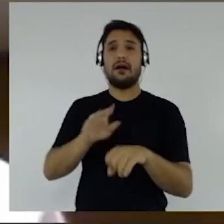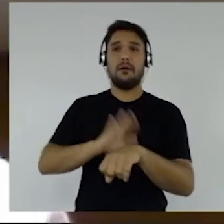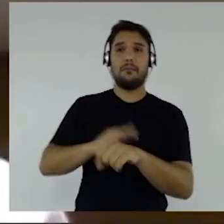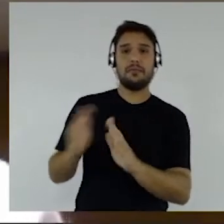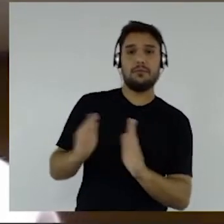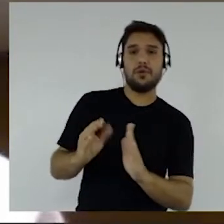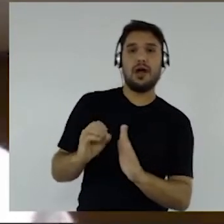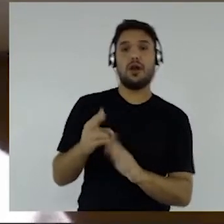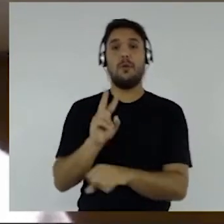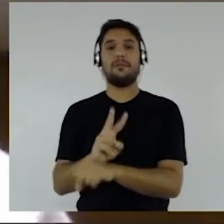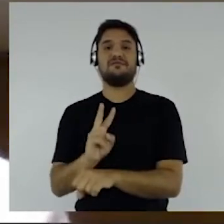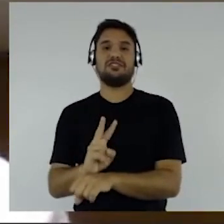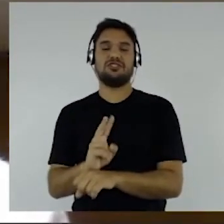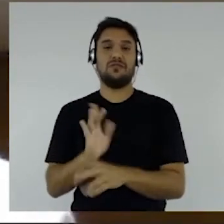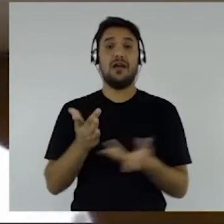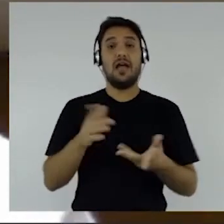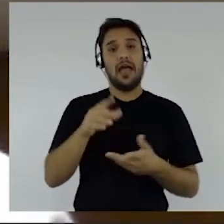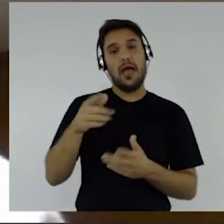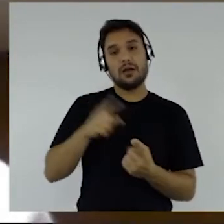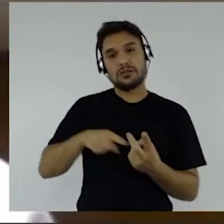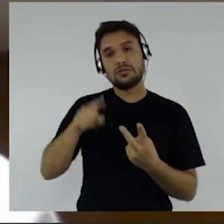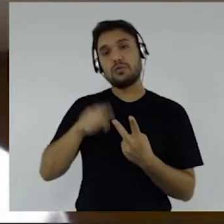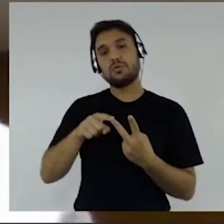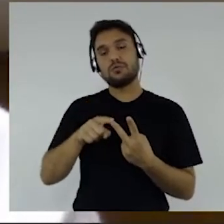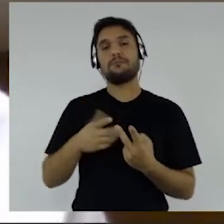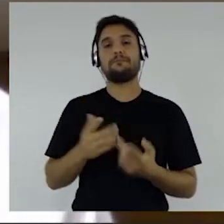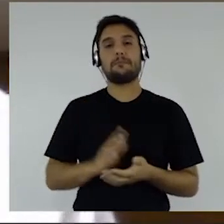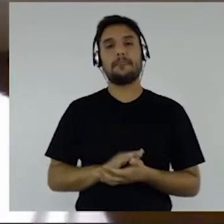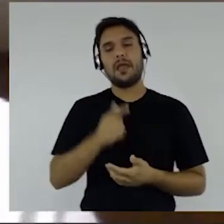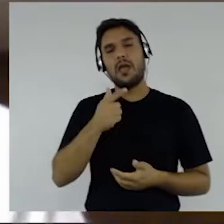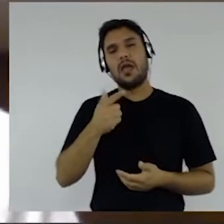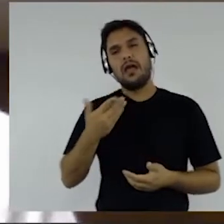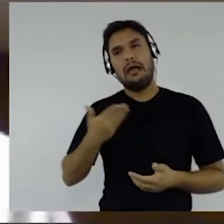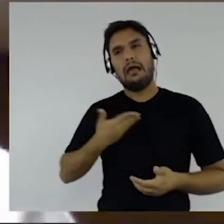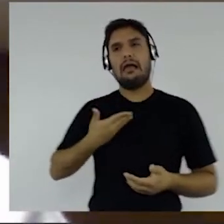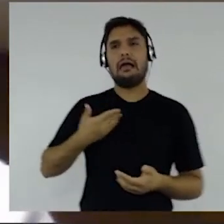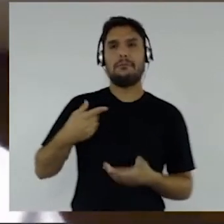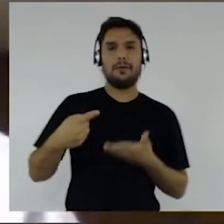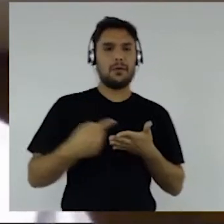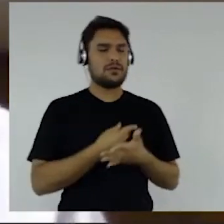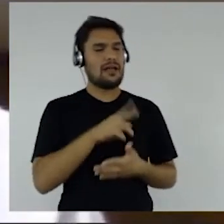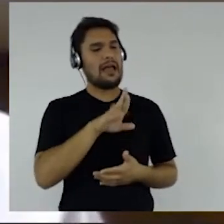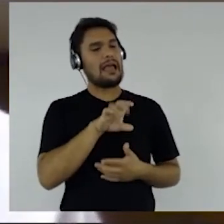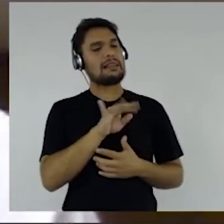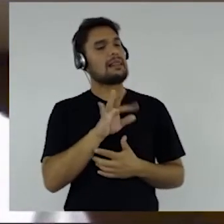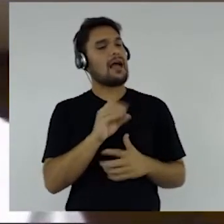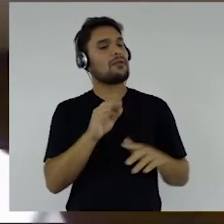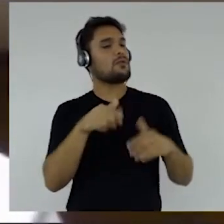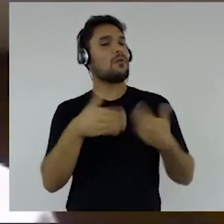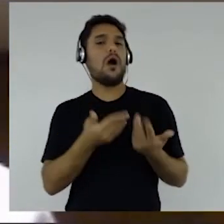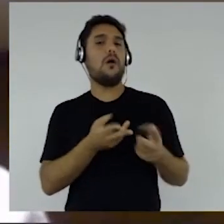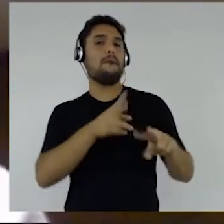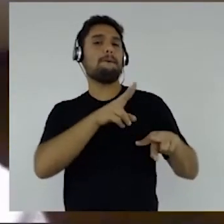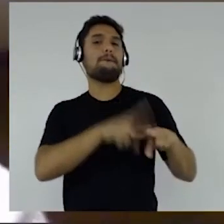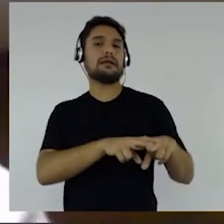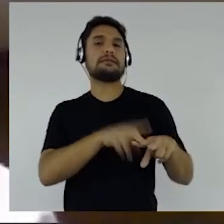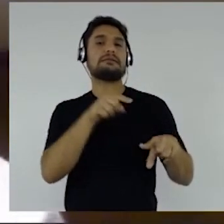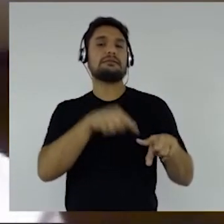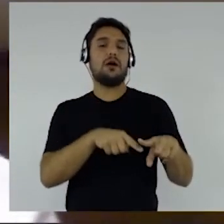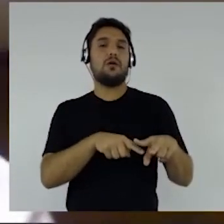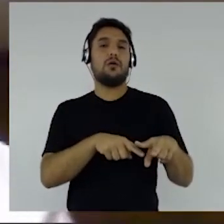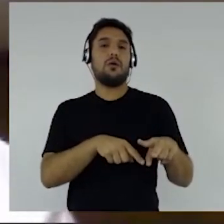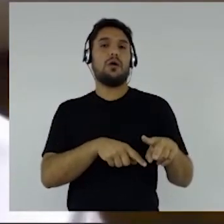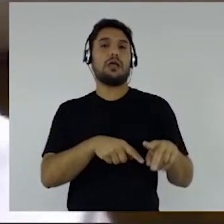segunda finalidade da audiência de custódia. O colega me pergunta, Renato, mas quais são as prisões que